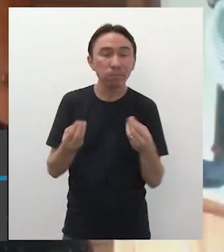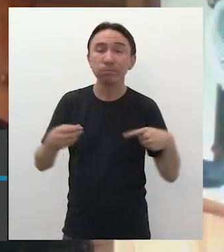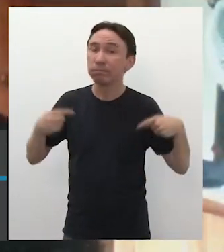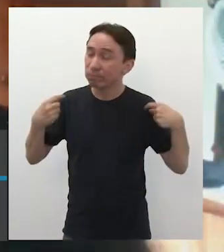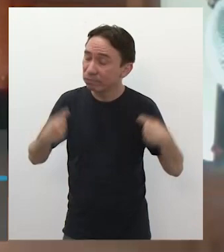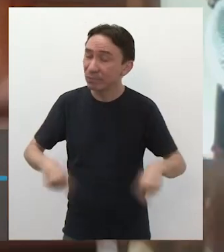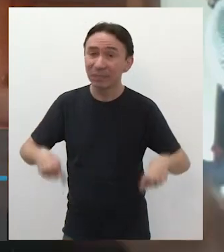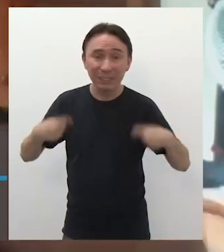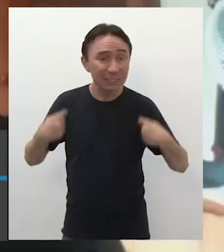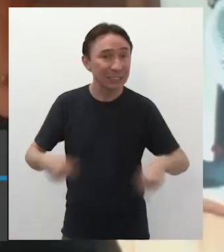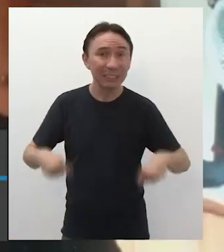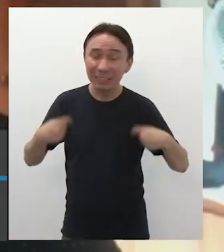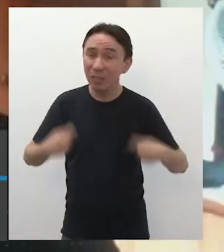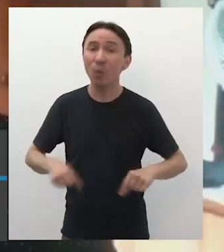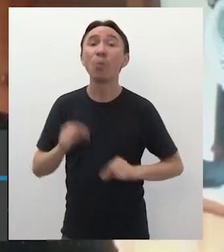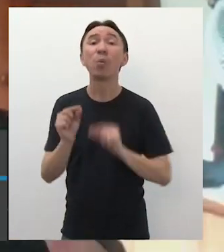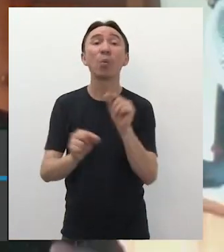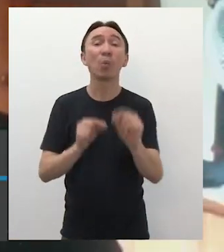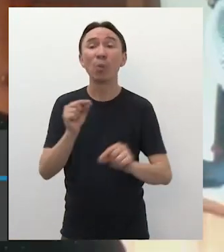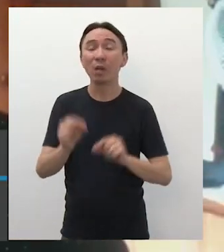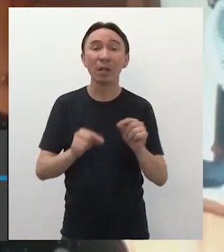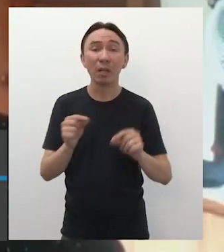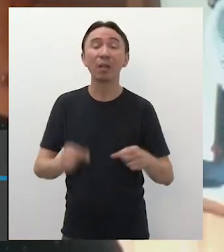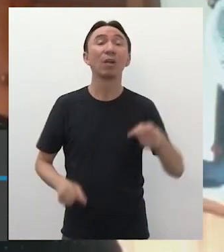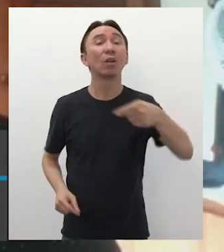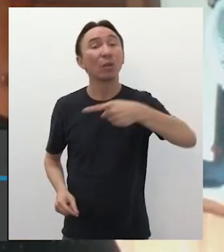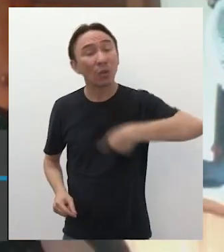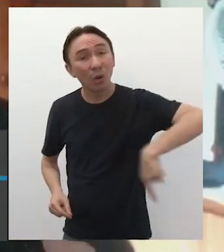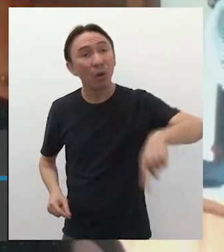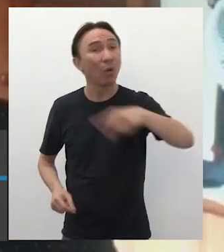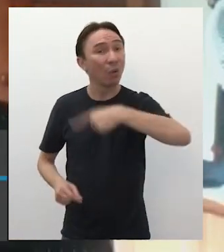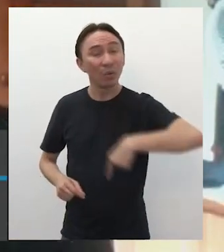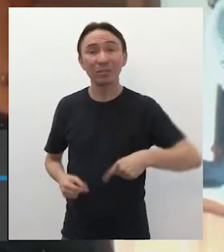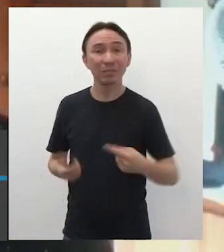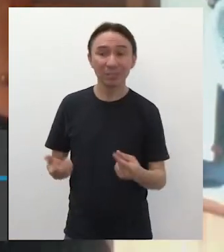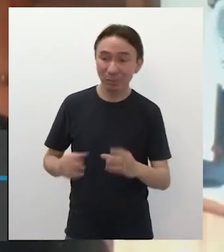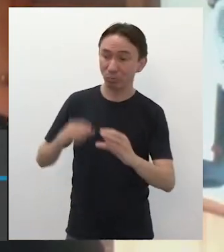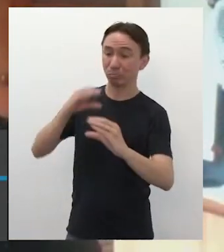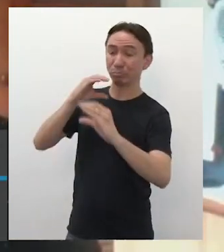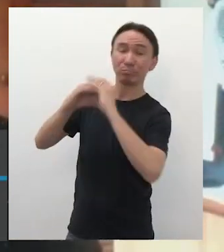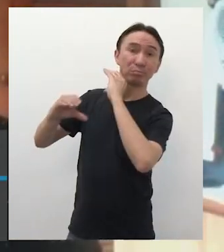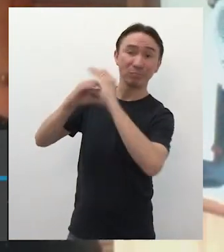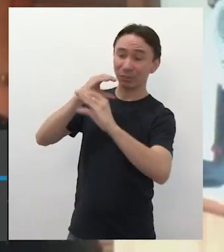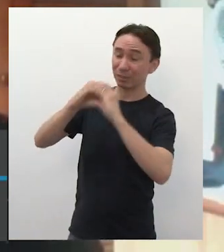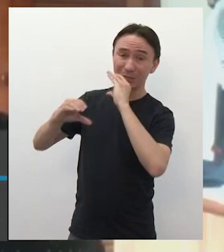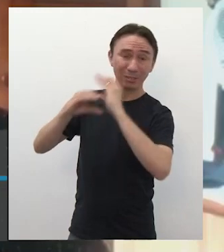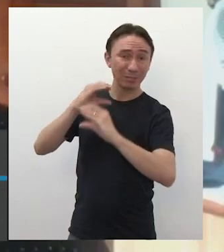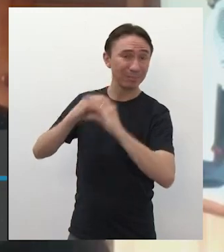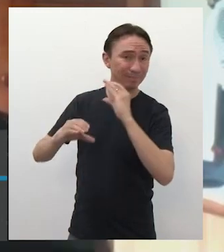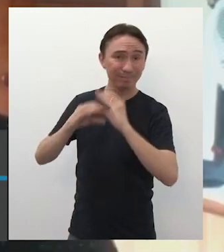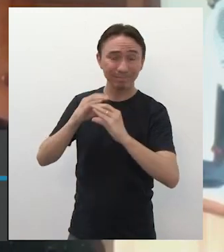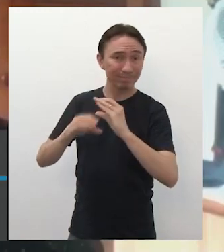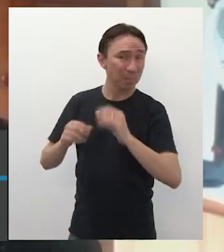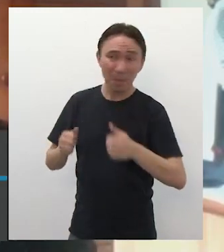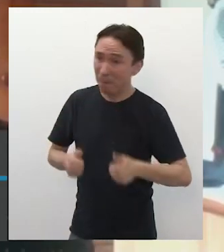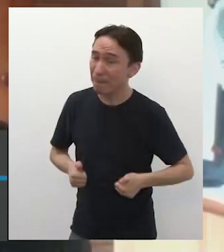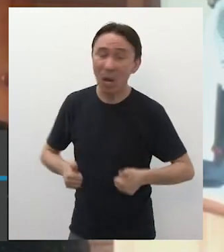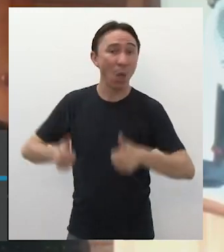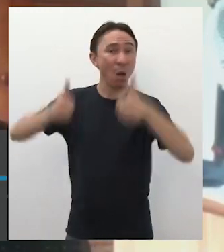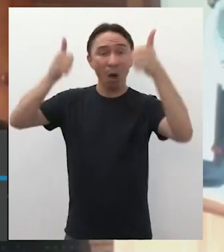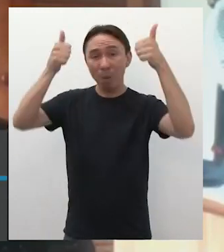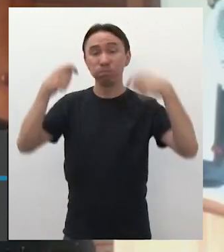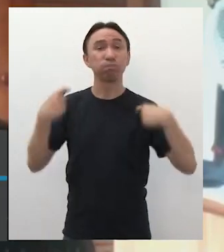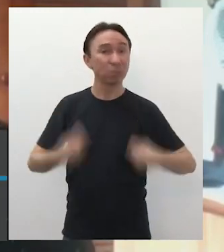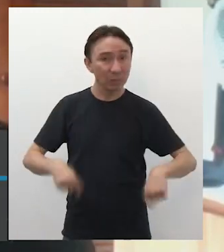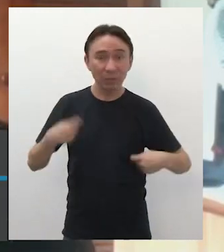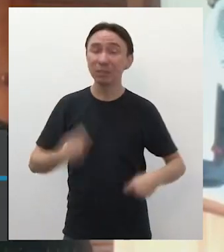ressignificar, inclusive, a nossa maneira de nos comunicarmos com o outro. Esse momento de